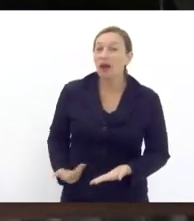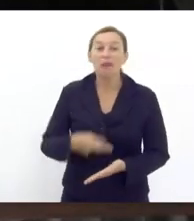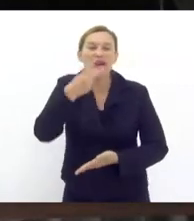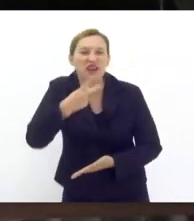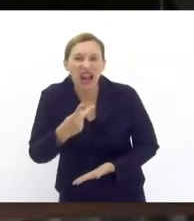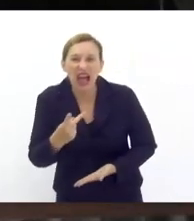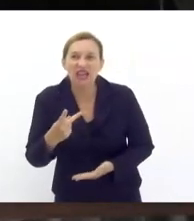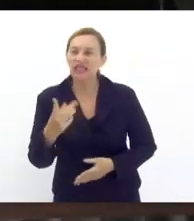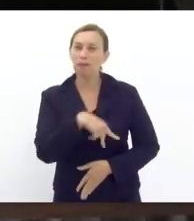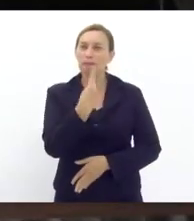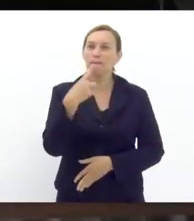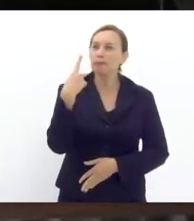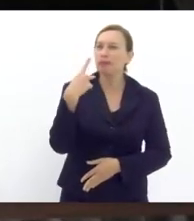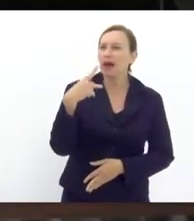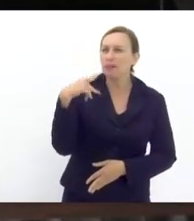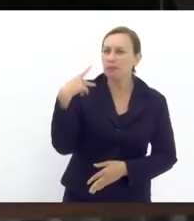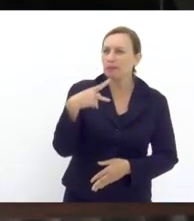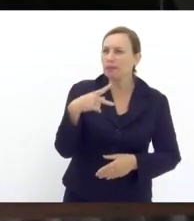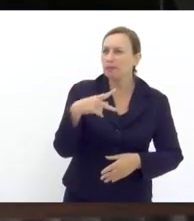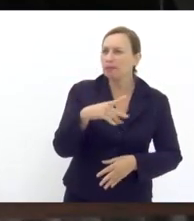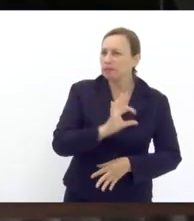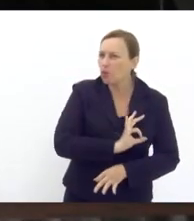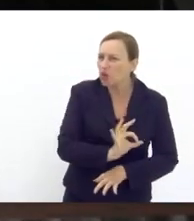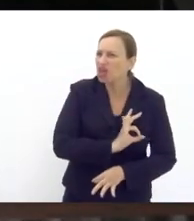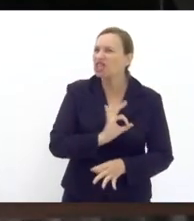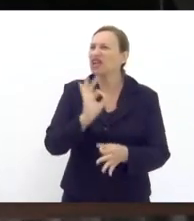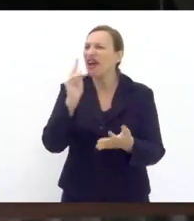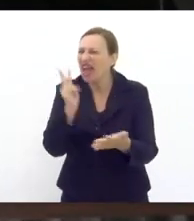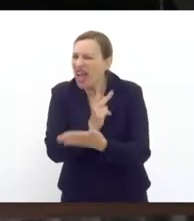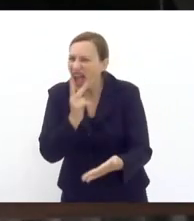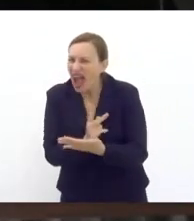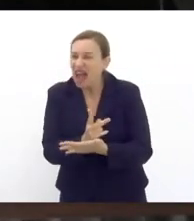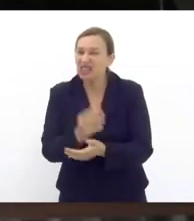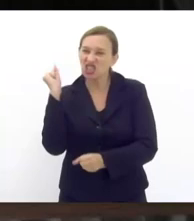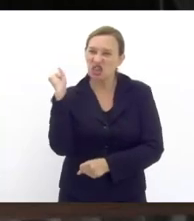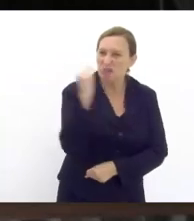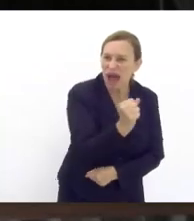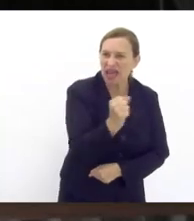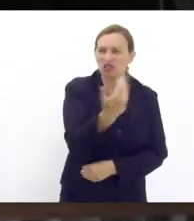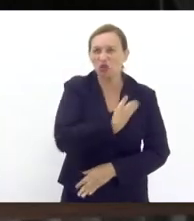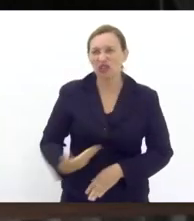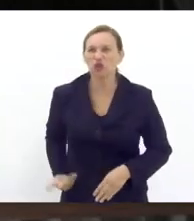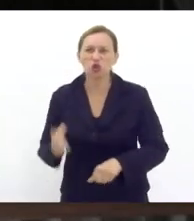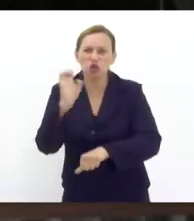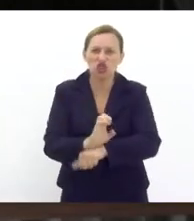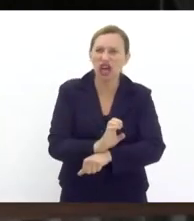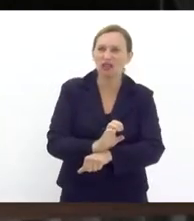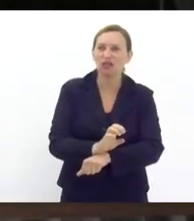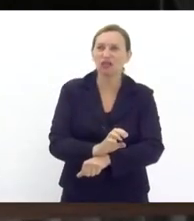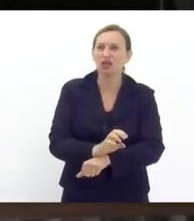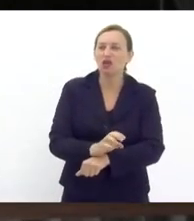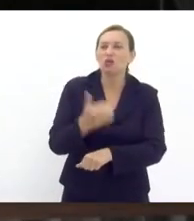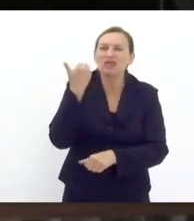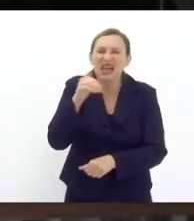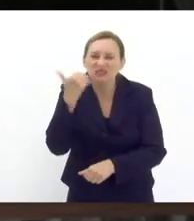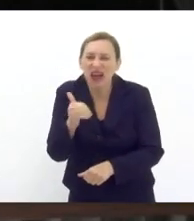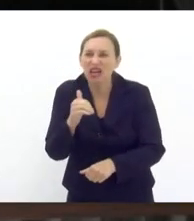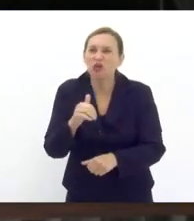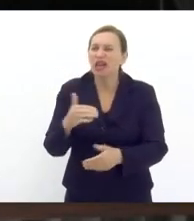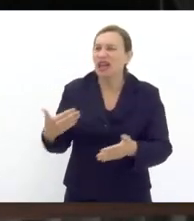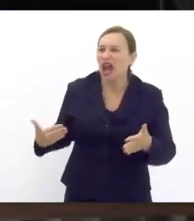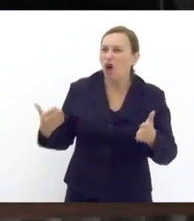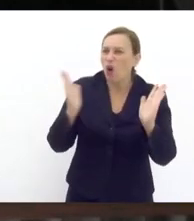a política sensata, insensata, insensível, genocida do governador do estado, um caloteiro que existe